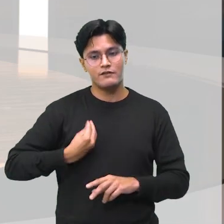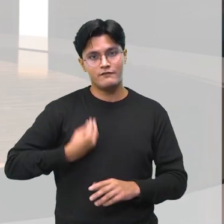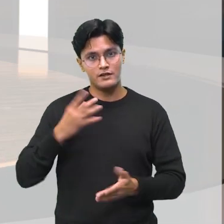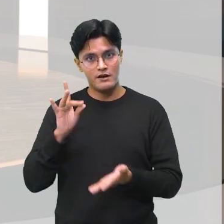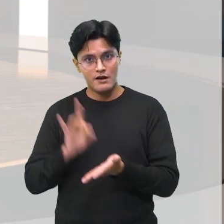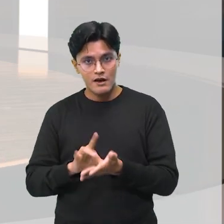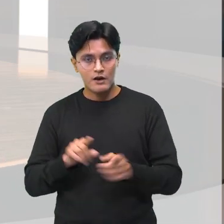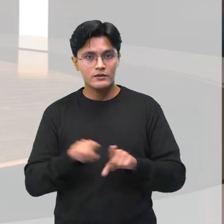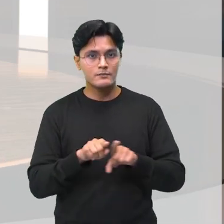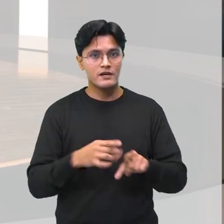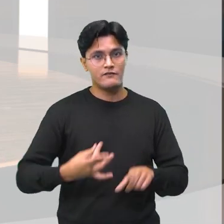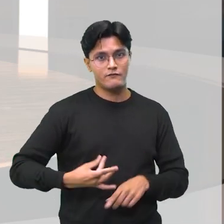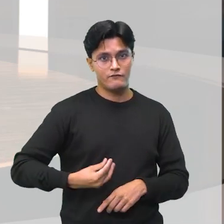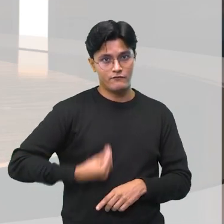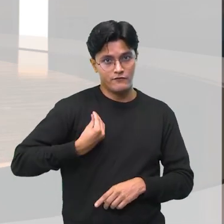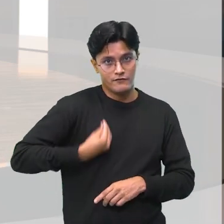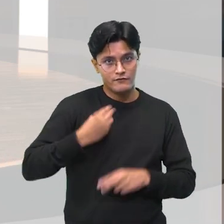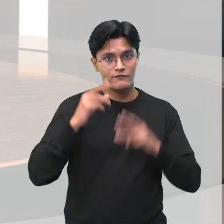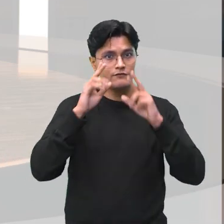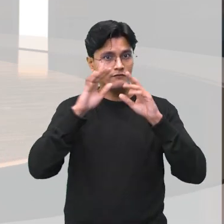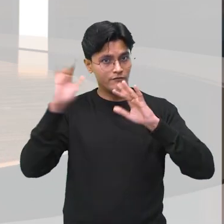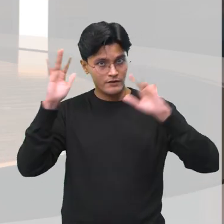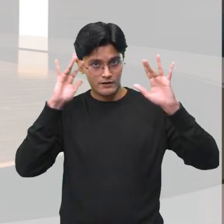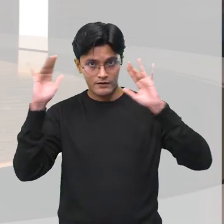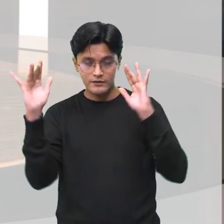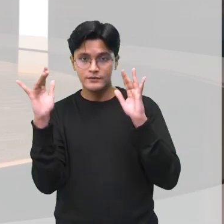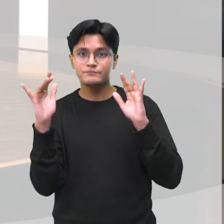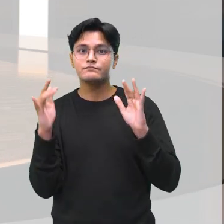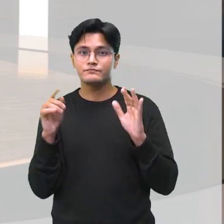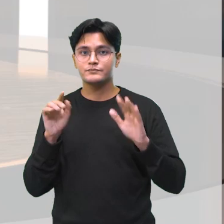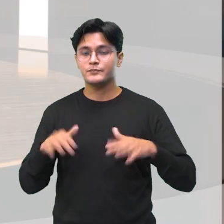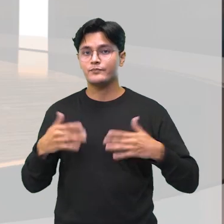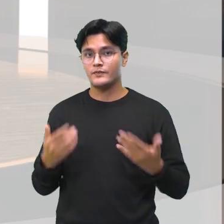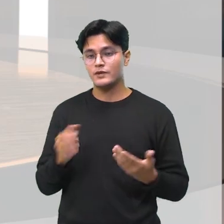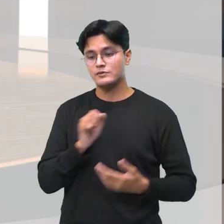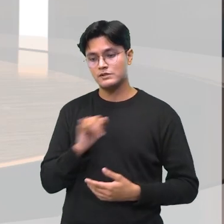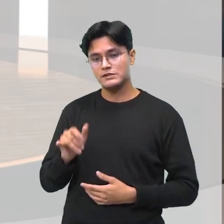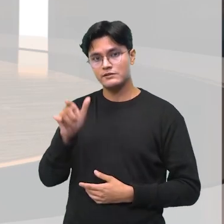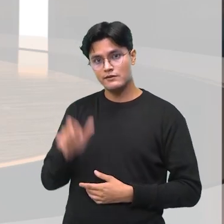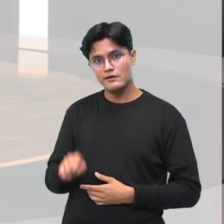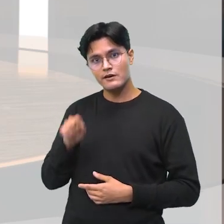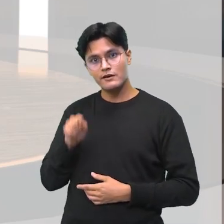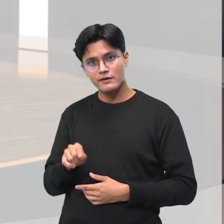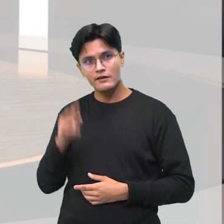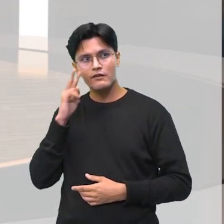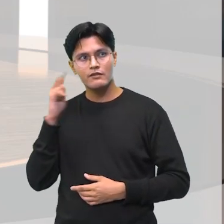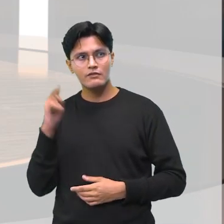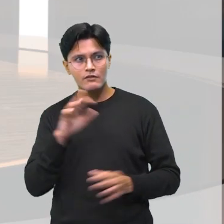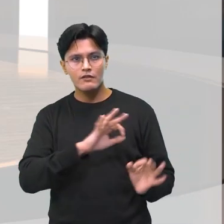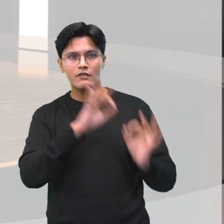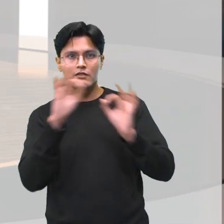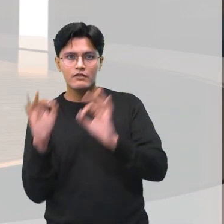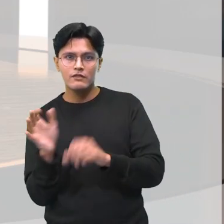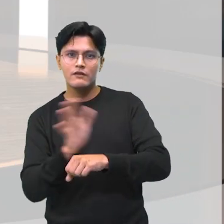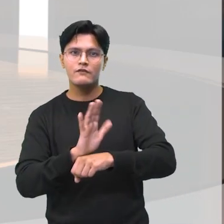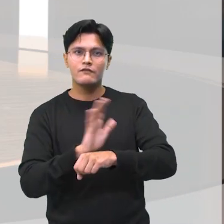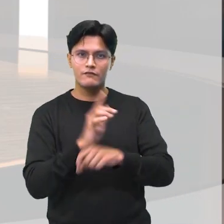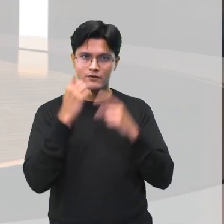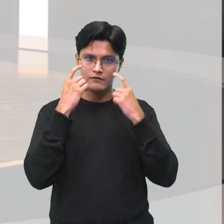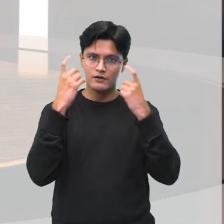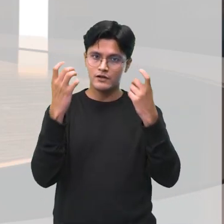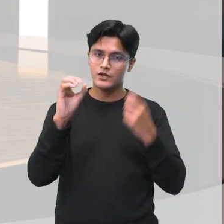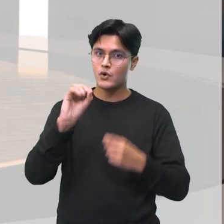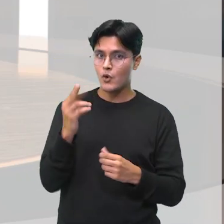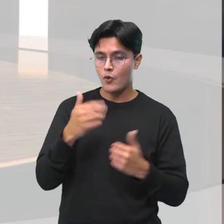de experiências culturais, incluindo filmes e videogames, pode estimular a imaginação, né, a criatividade também,